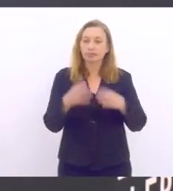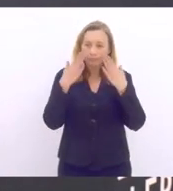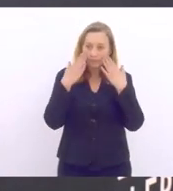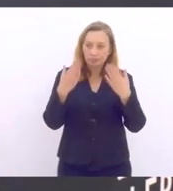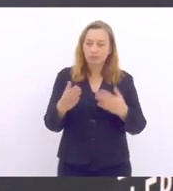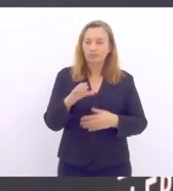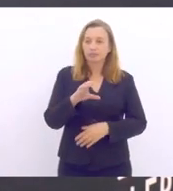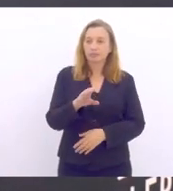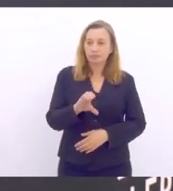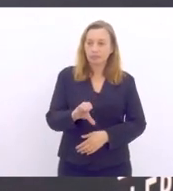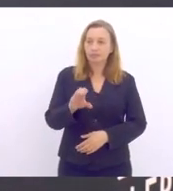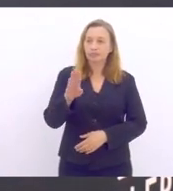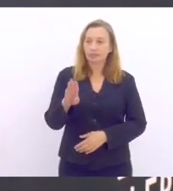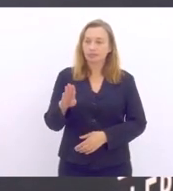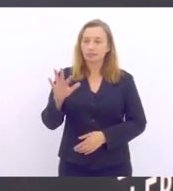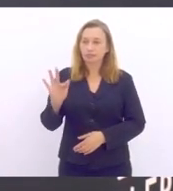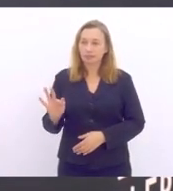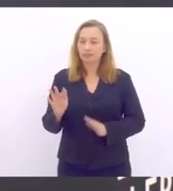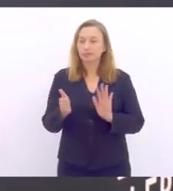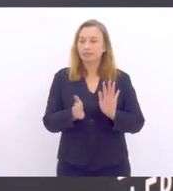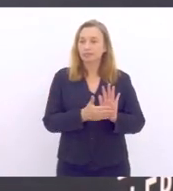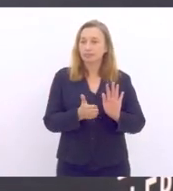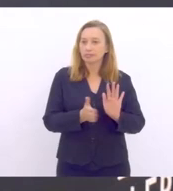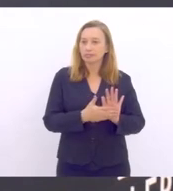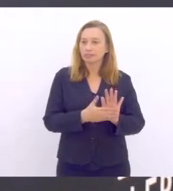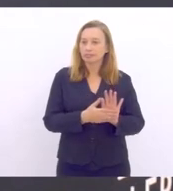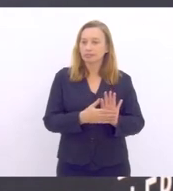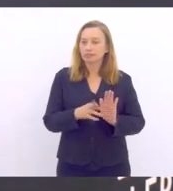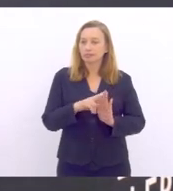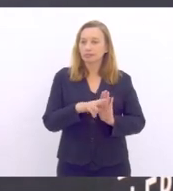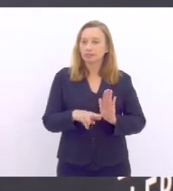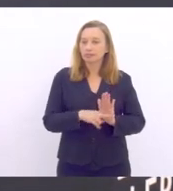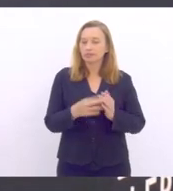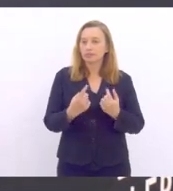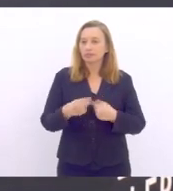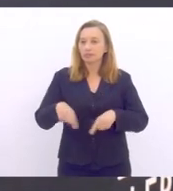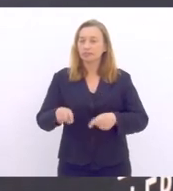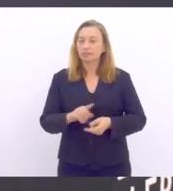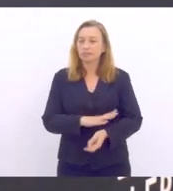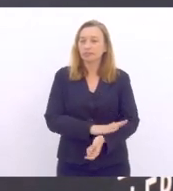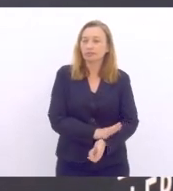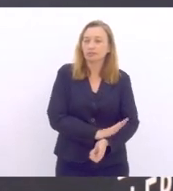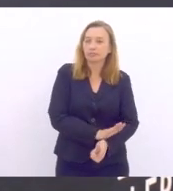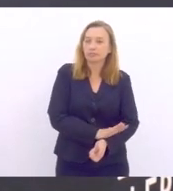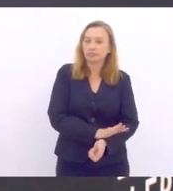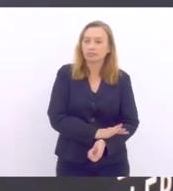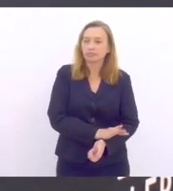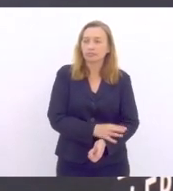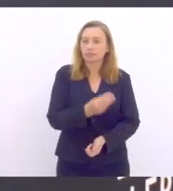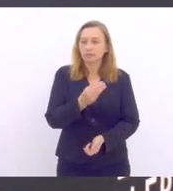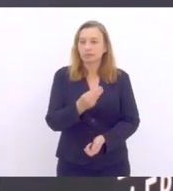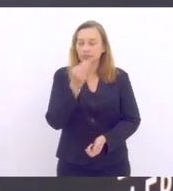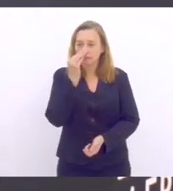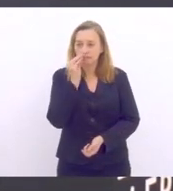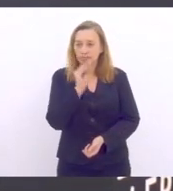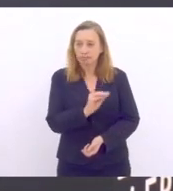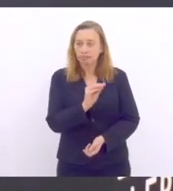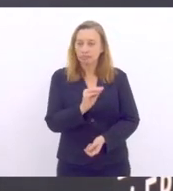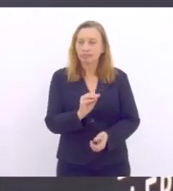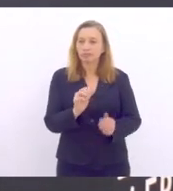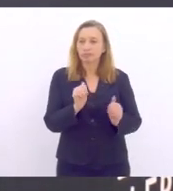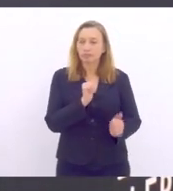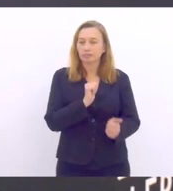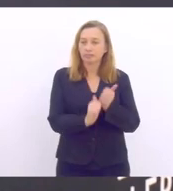CBF propostas e medidas para o combate ao racismo e à discriminação no